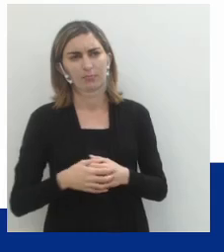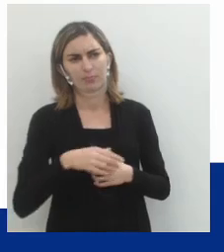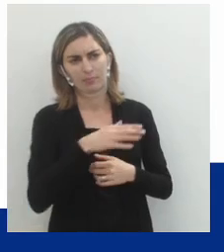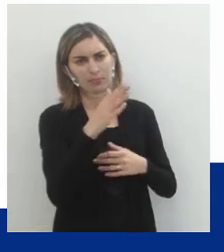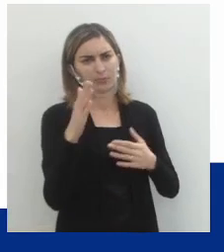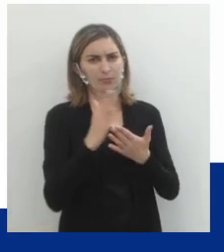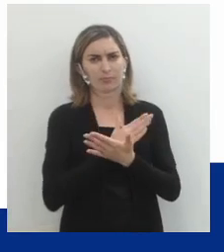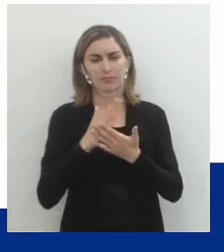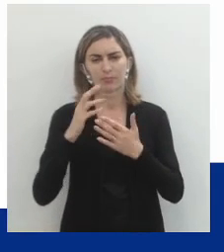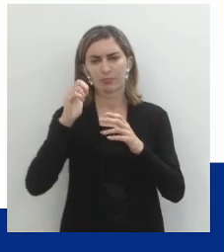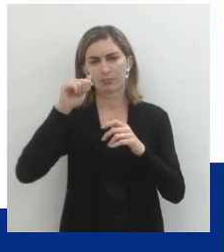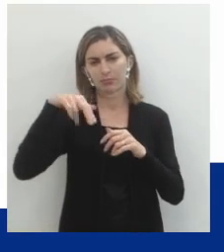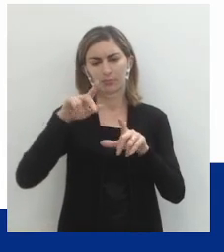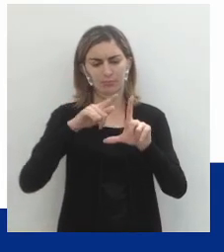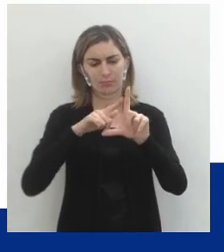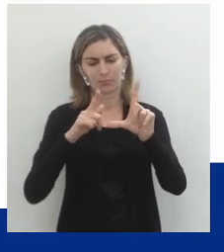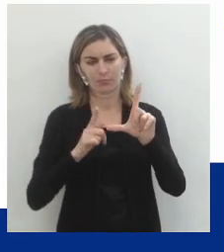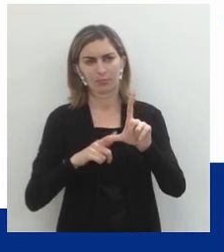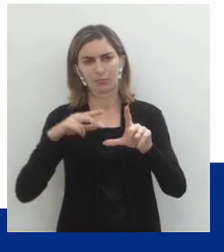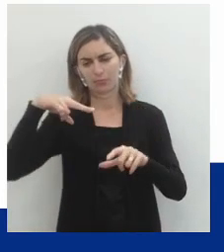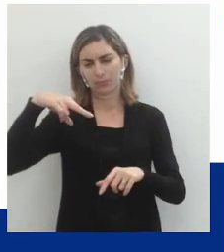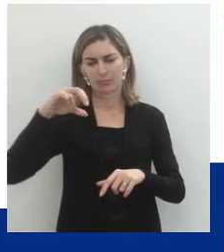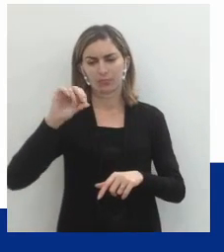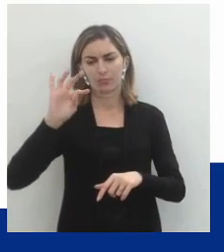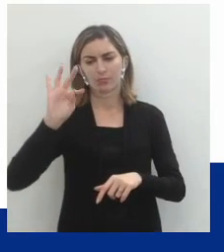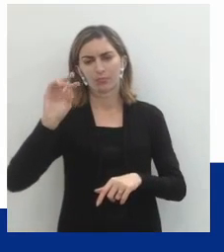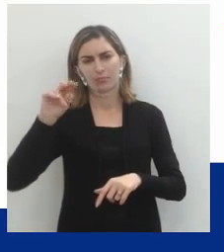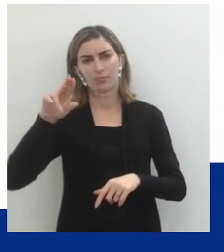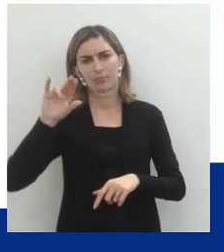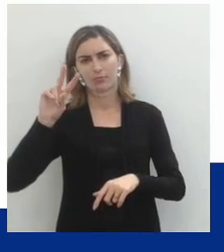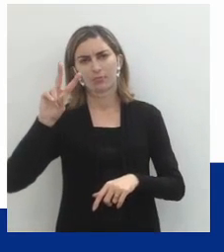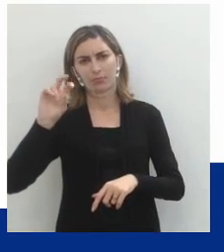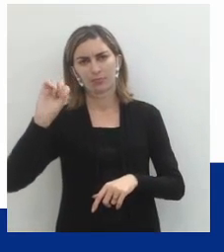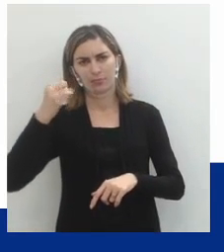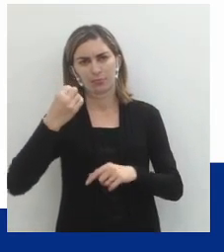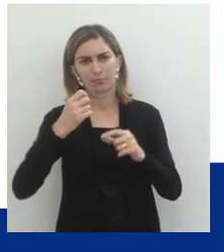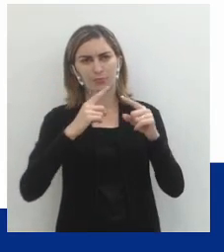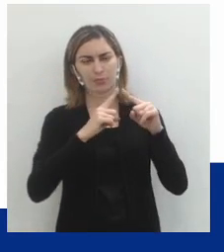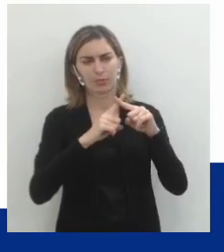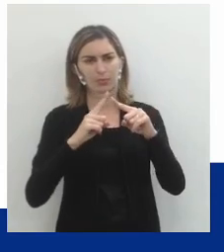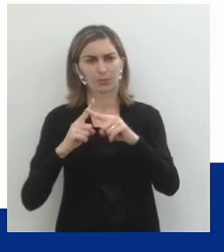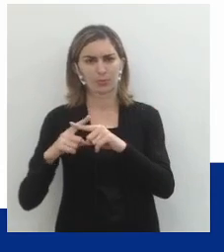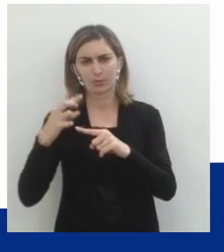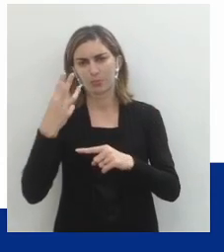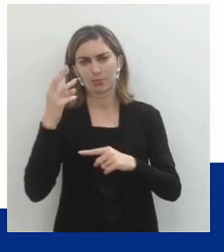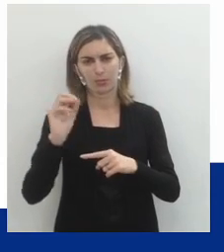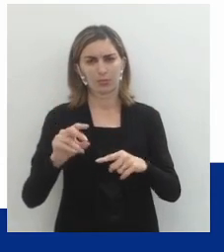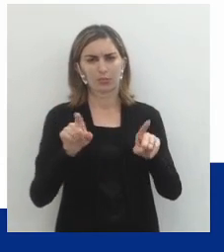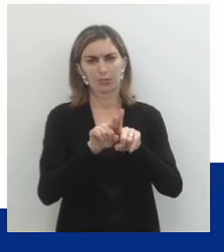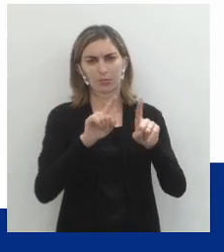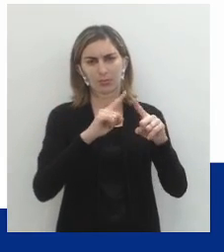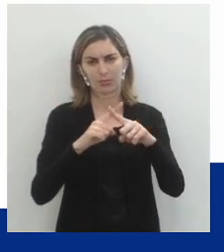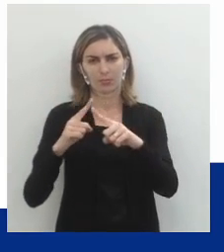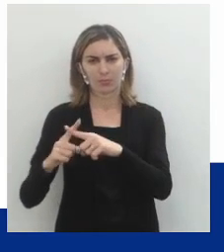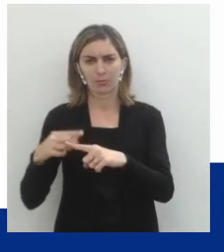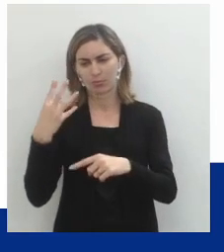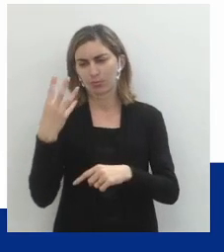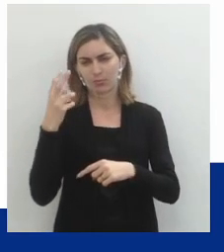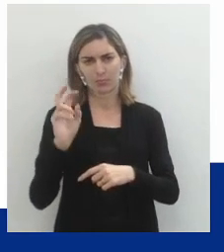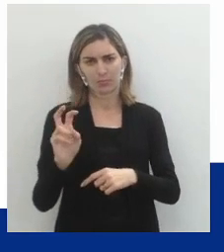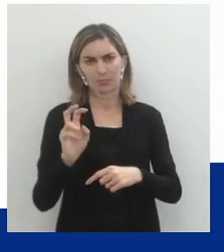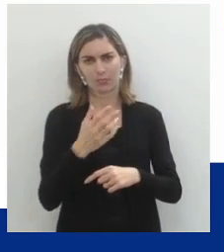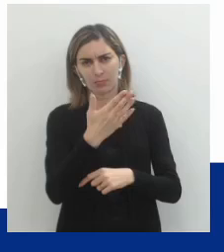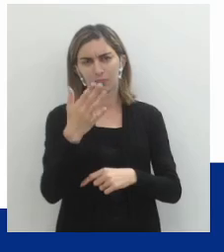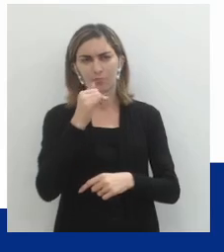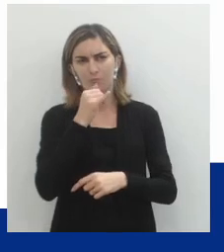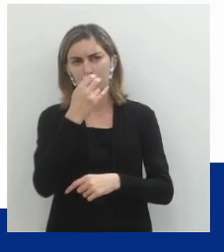alguns ângulos são chamados notáveis. Os principais deles são os múltiplos de 30 e também os múltiplos de 45. Aqui,